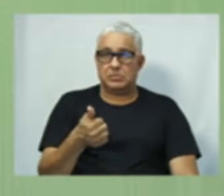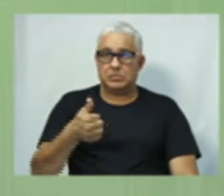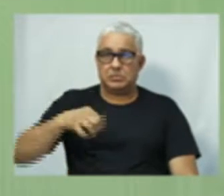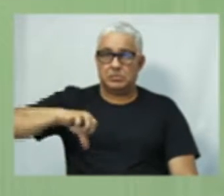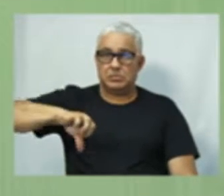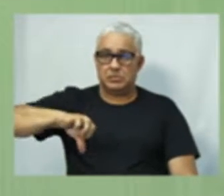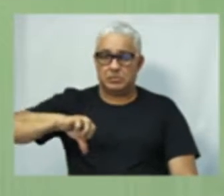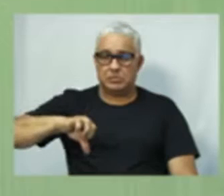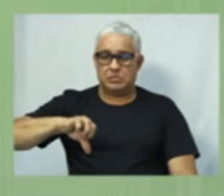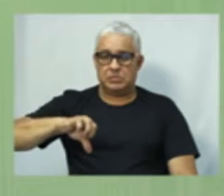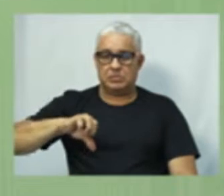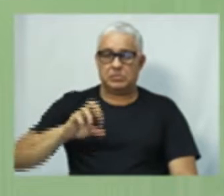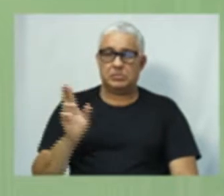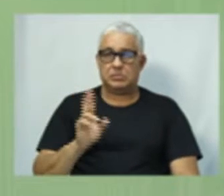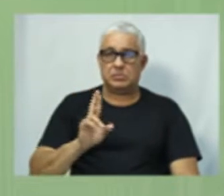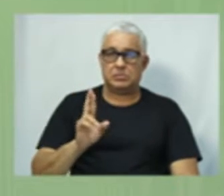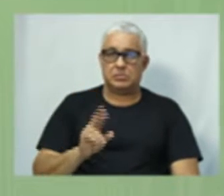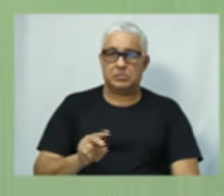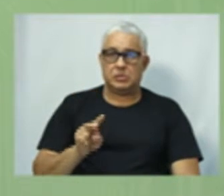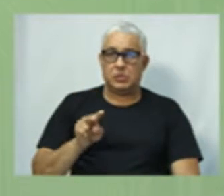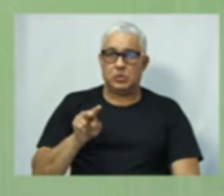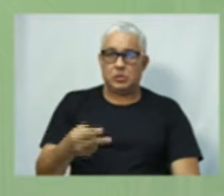a nossa